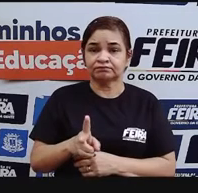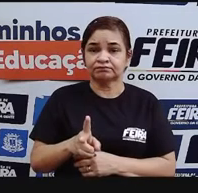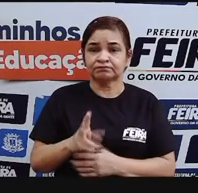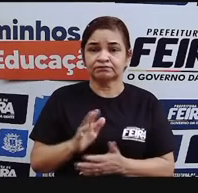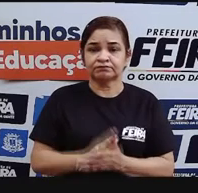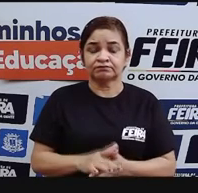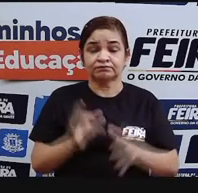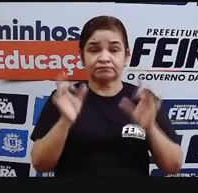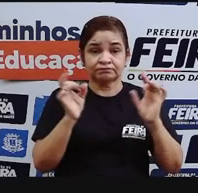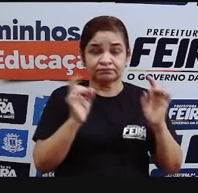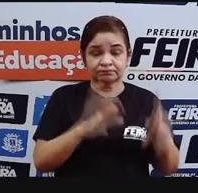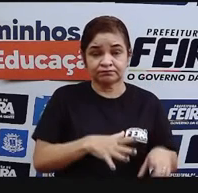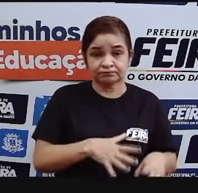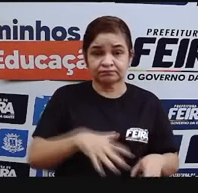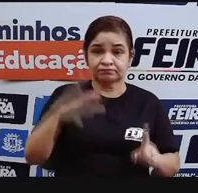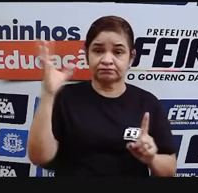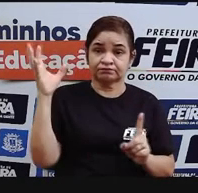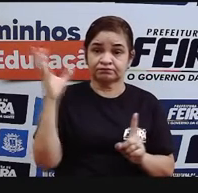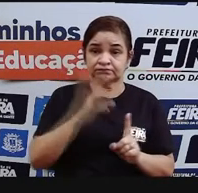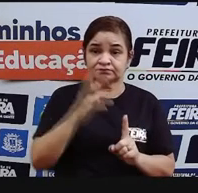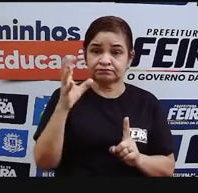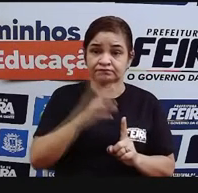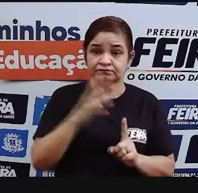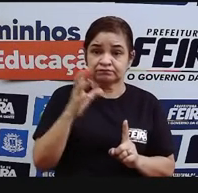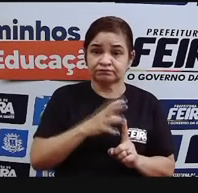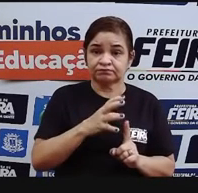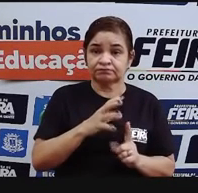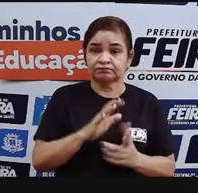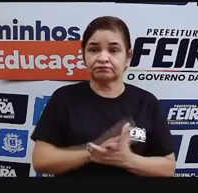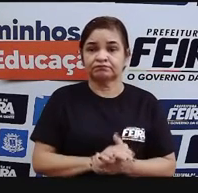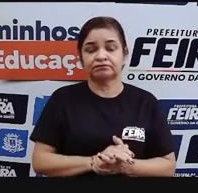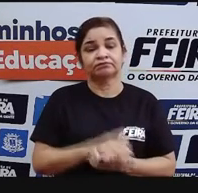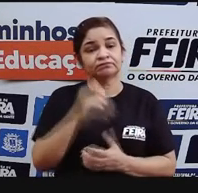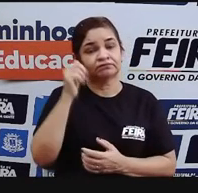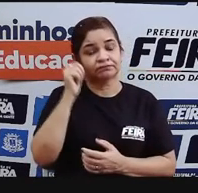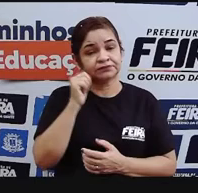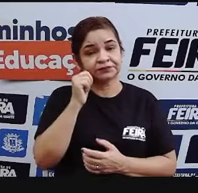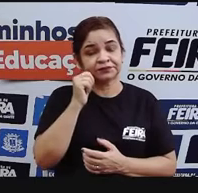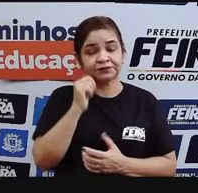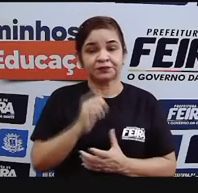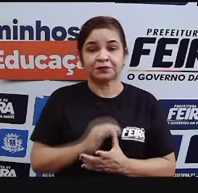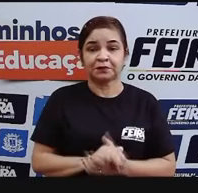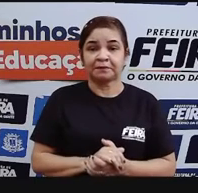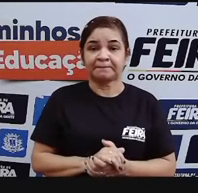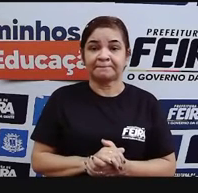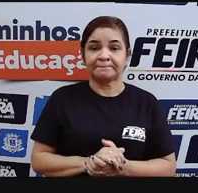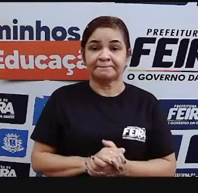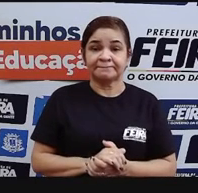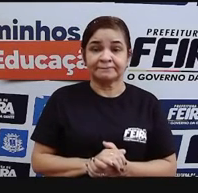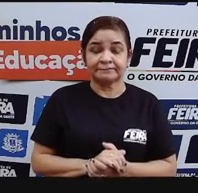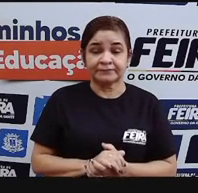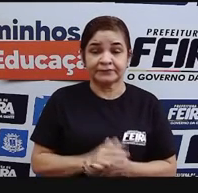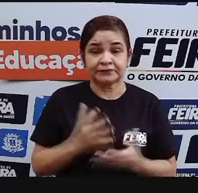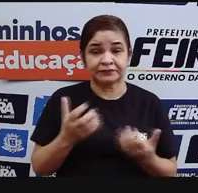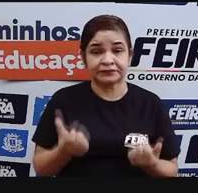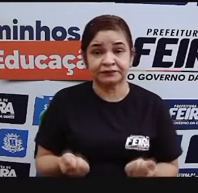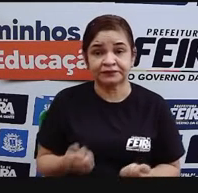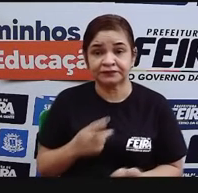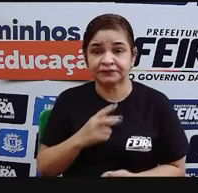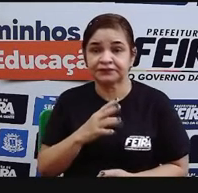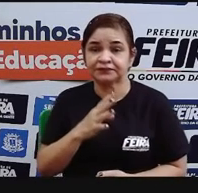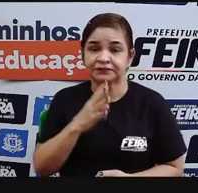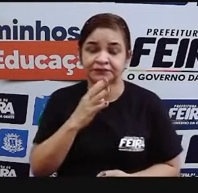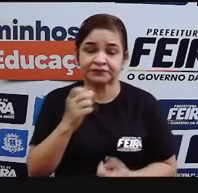fim das permanências da violência sofrida pelas mulheres. Vamos